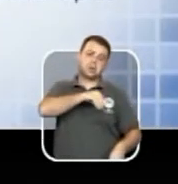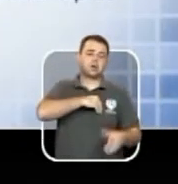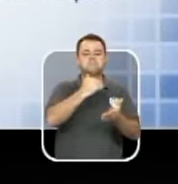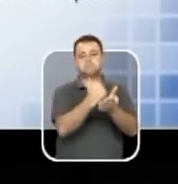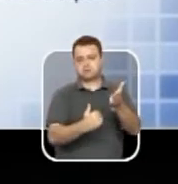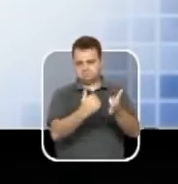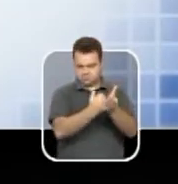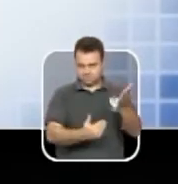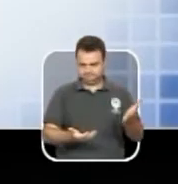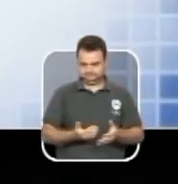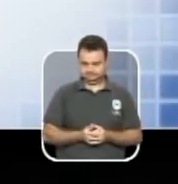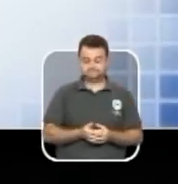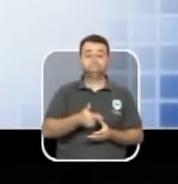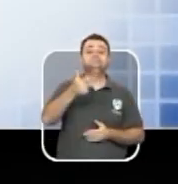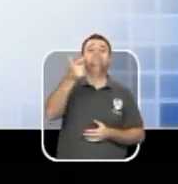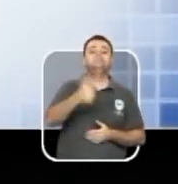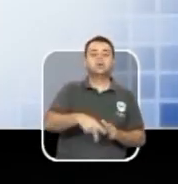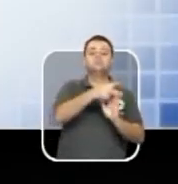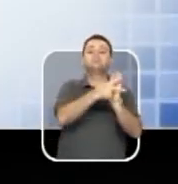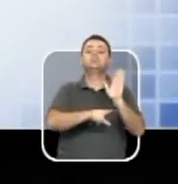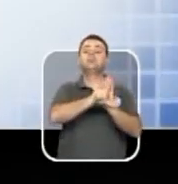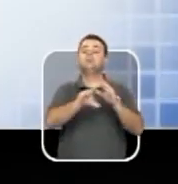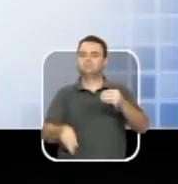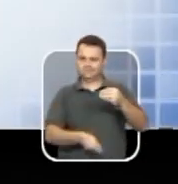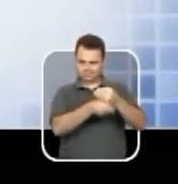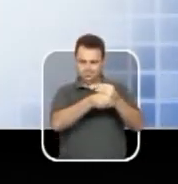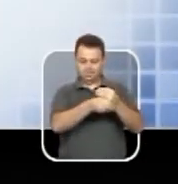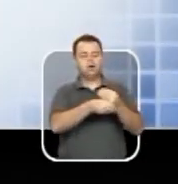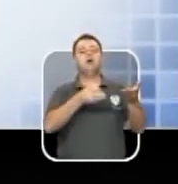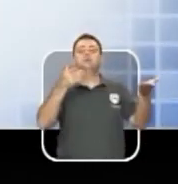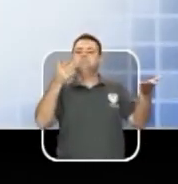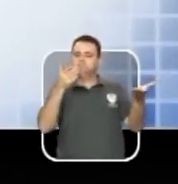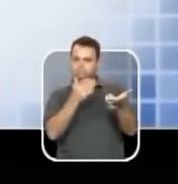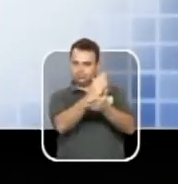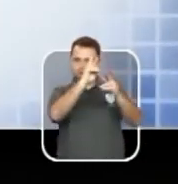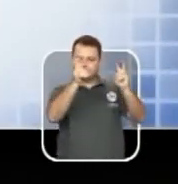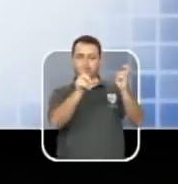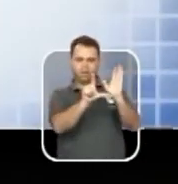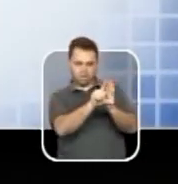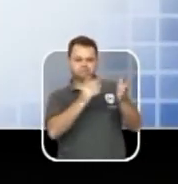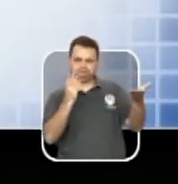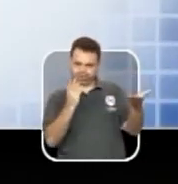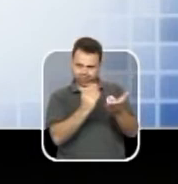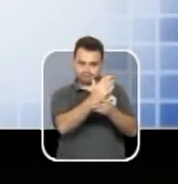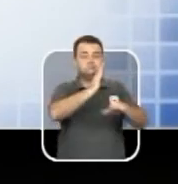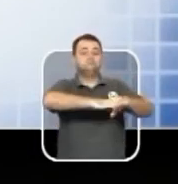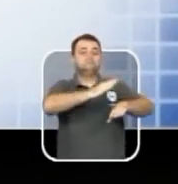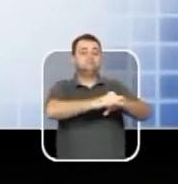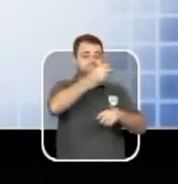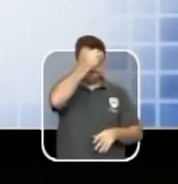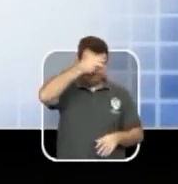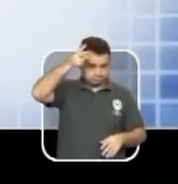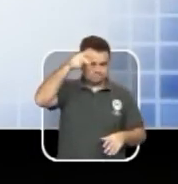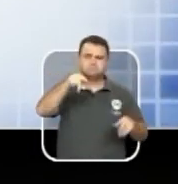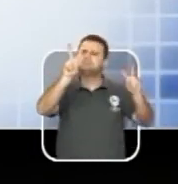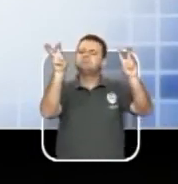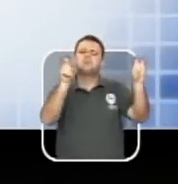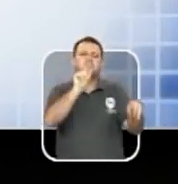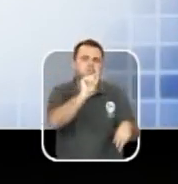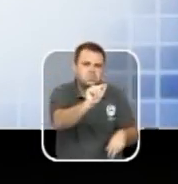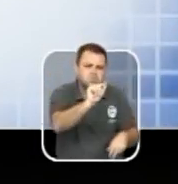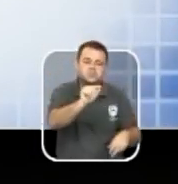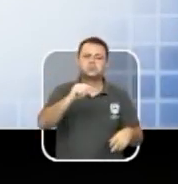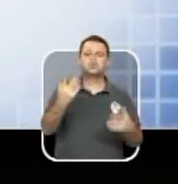públicos municipais. O projeto de lei complementar da pauta, aprovado em primeira discussão, é de autoria do Executivo e altera dispositivo